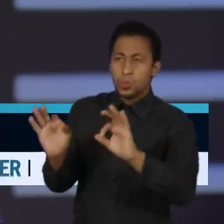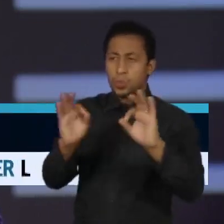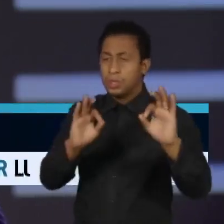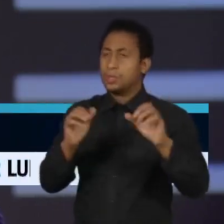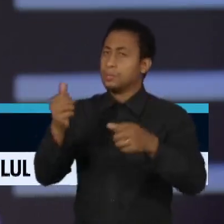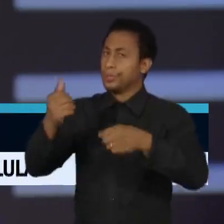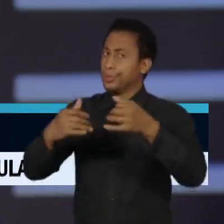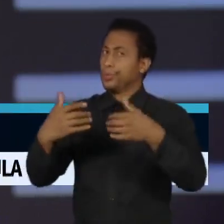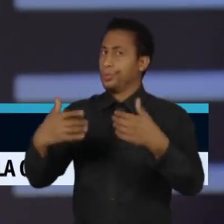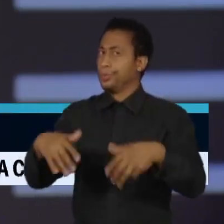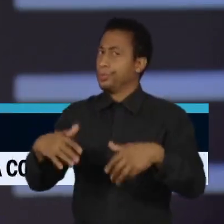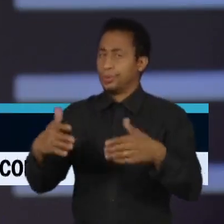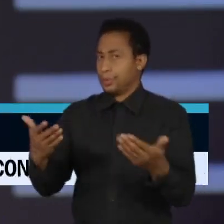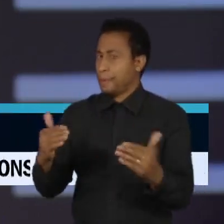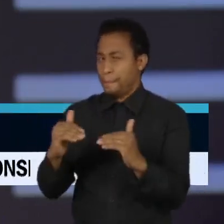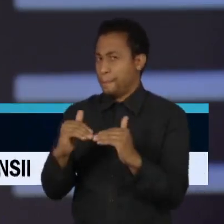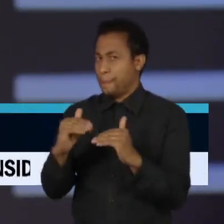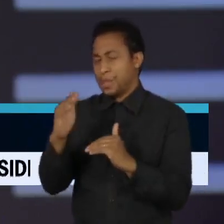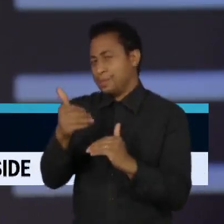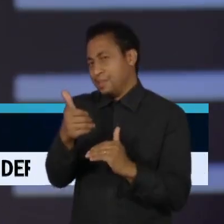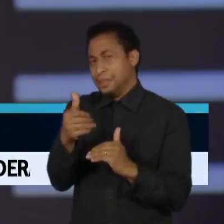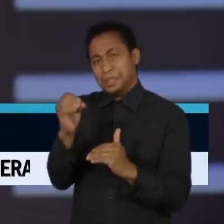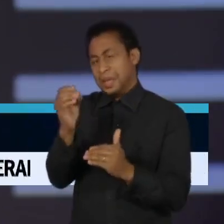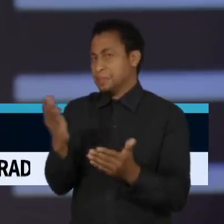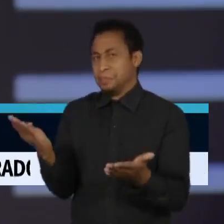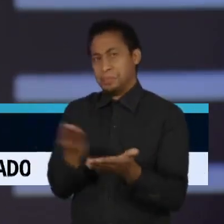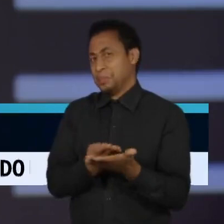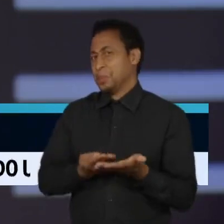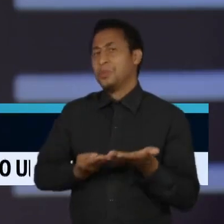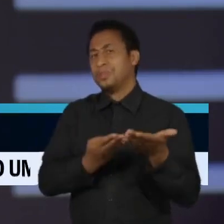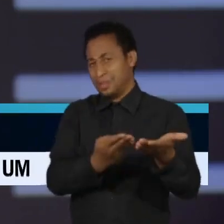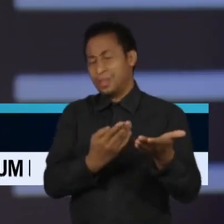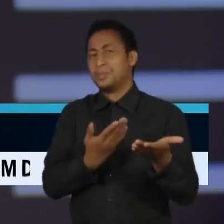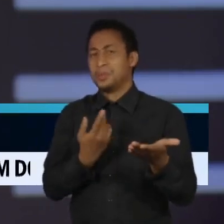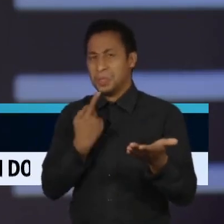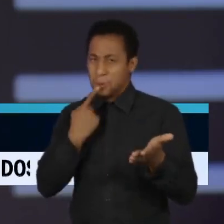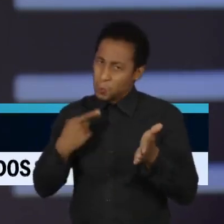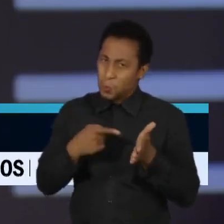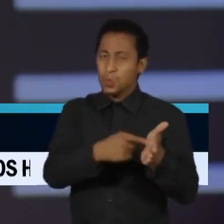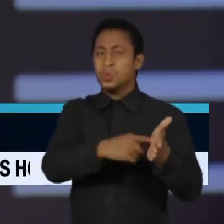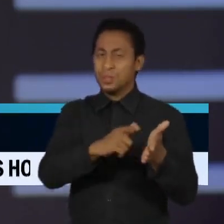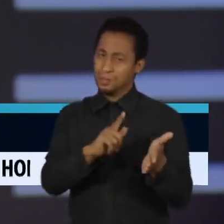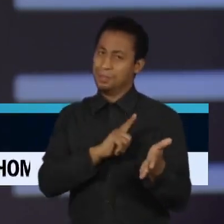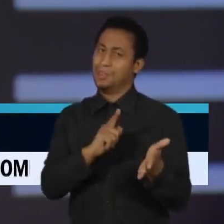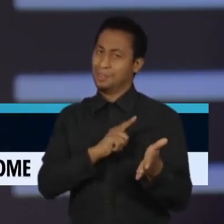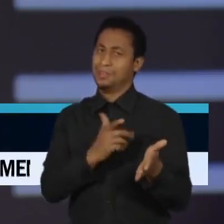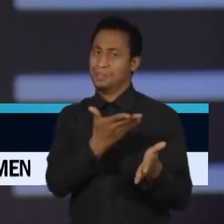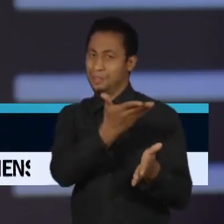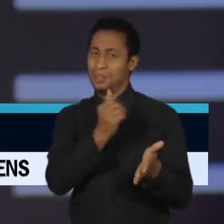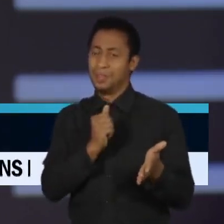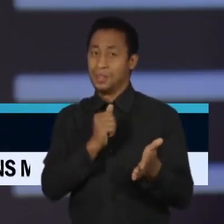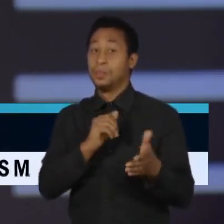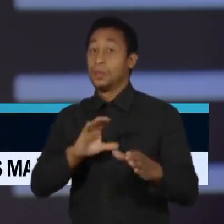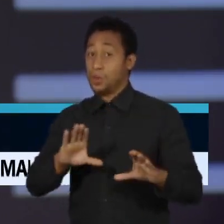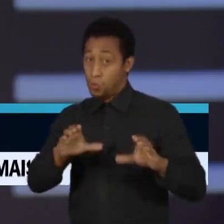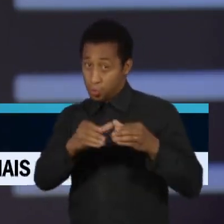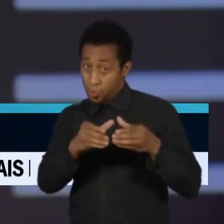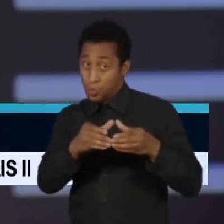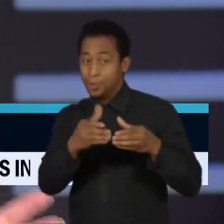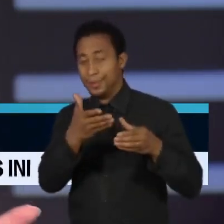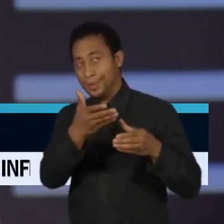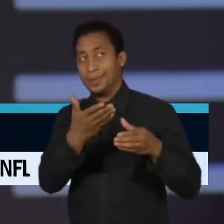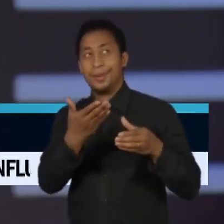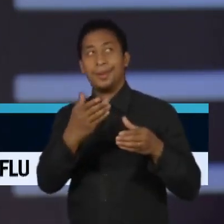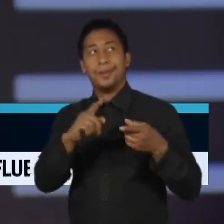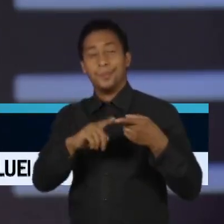dezenas de ações que questionam ilícitos cometidos pela chapa Jair Bolsonaro e